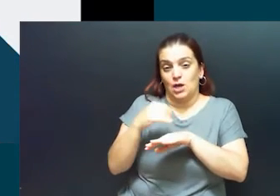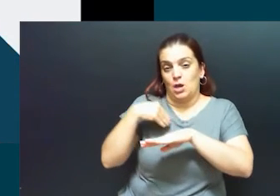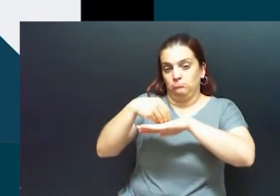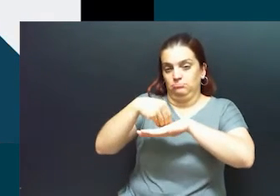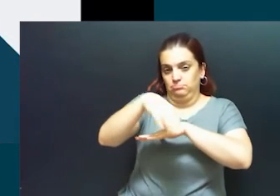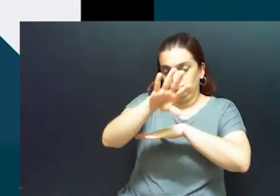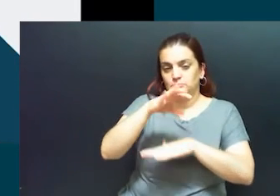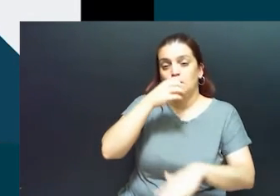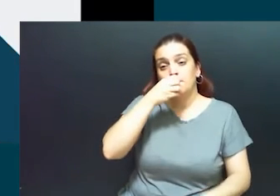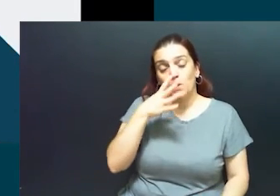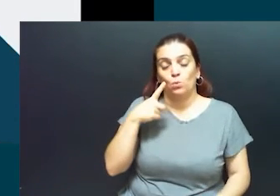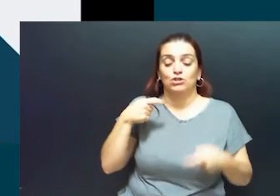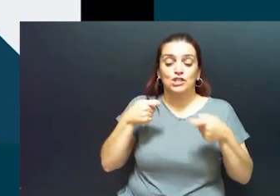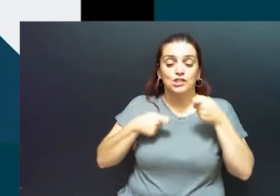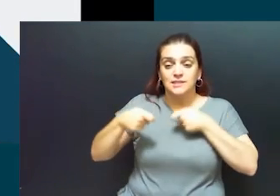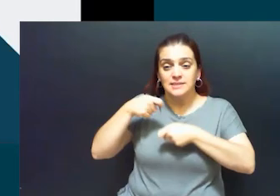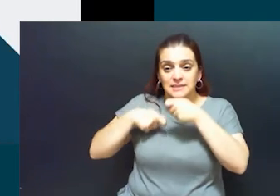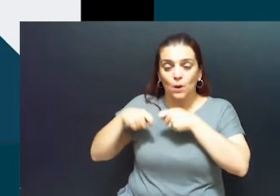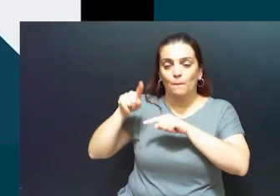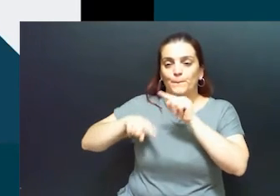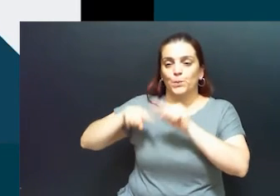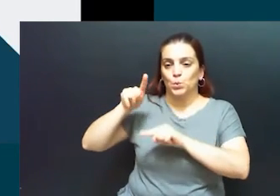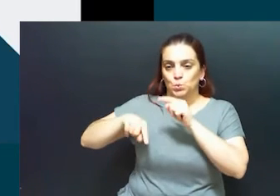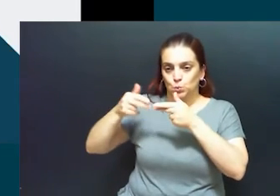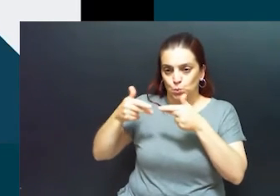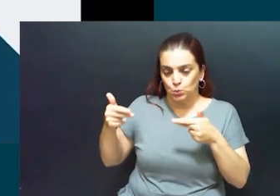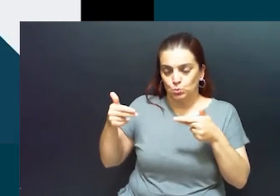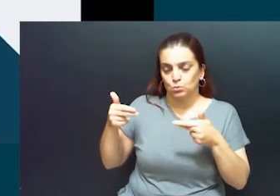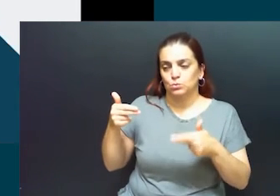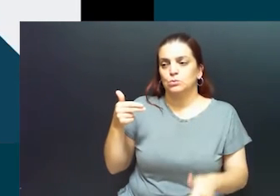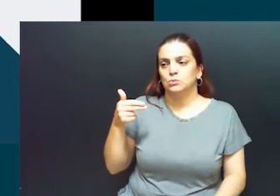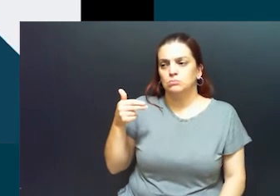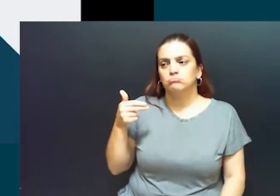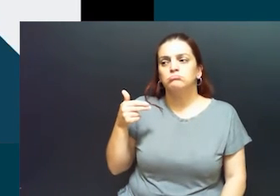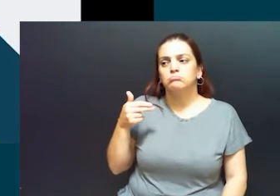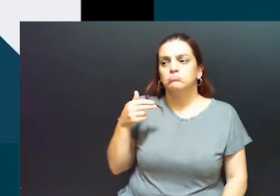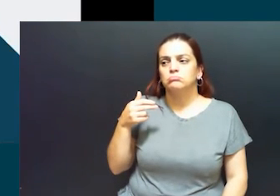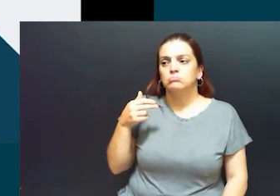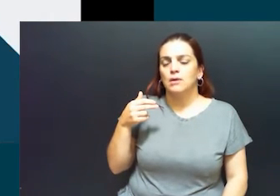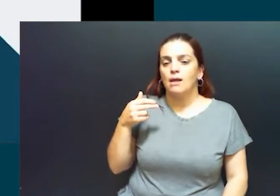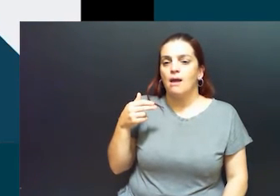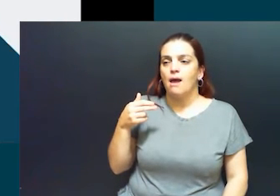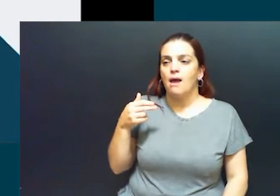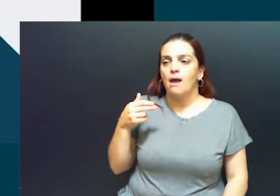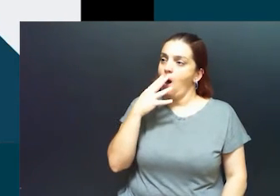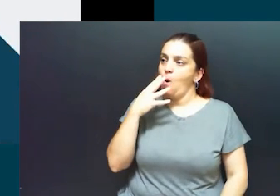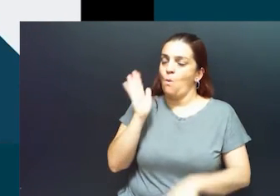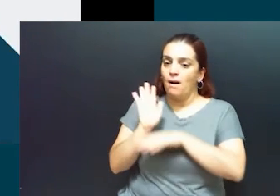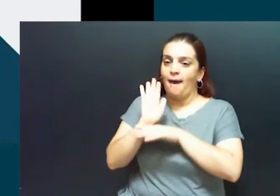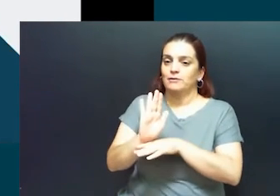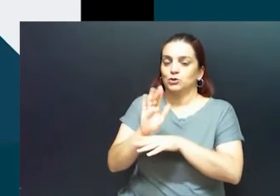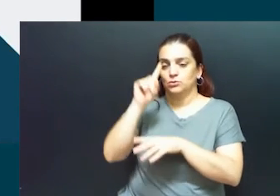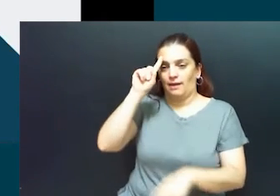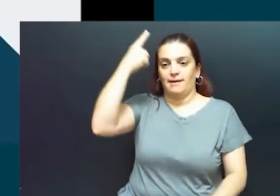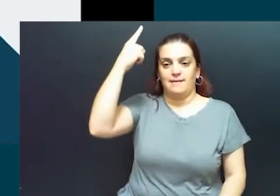de gestão de produto que é muito usado, né, para criar essa visão do seu produto, né, com base em toda essa